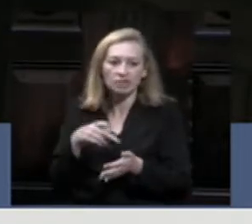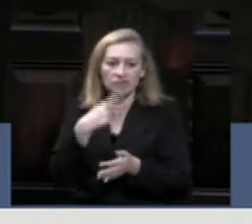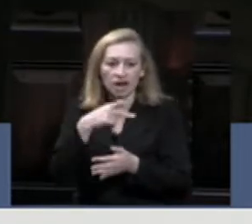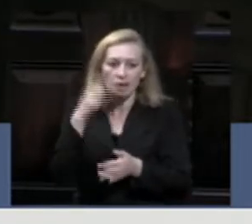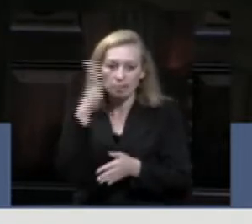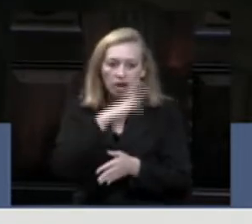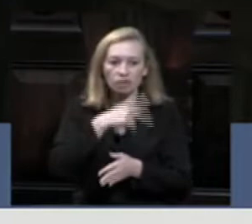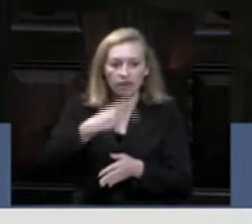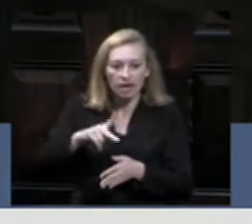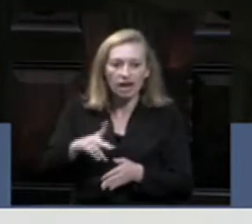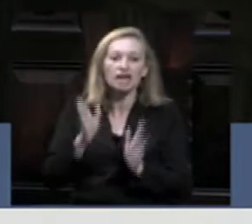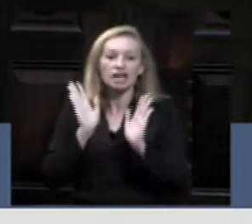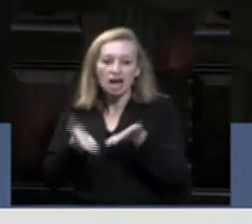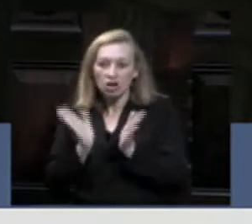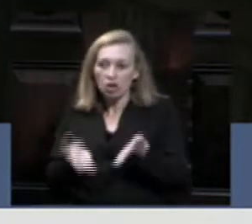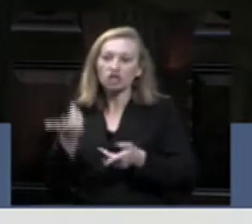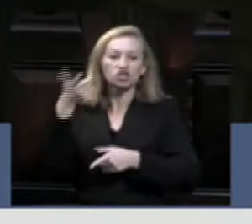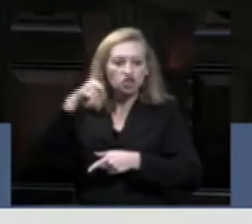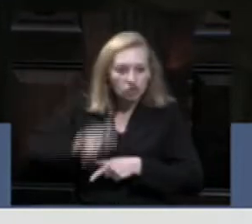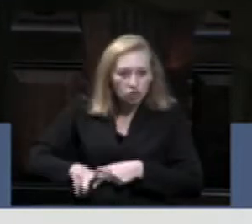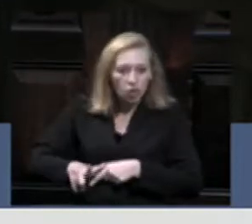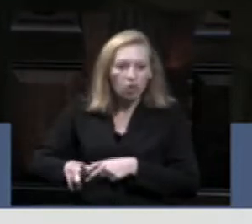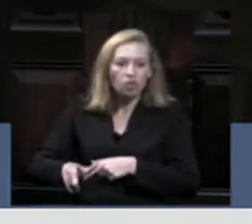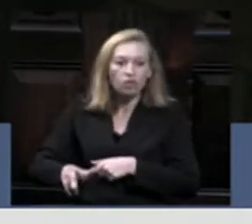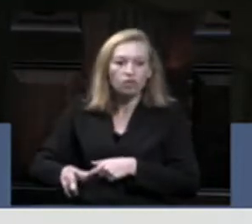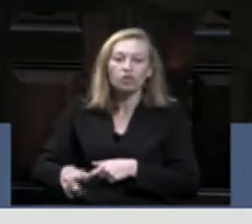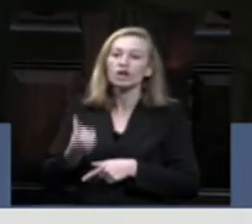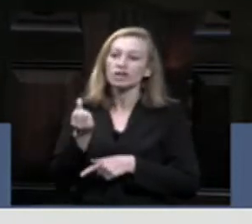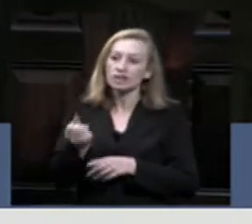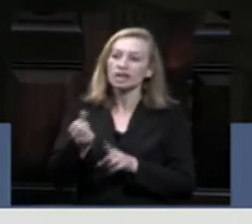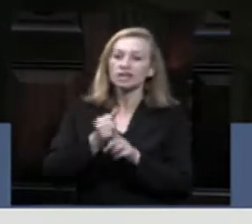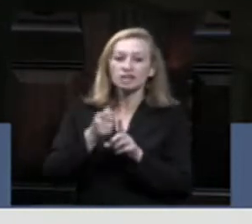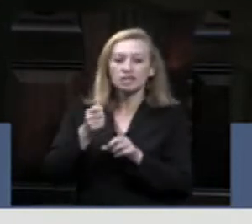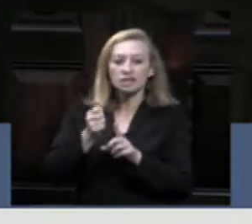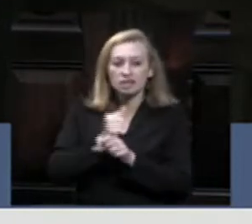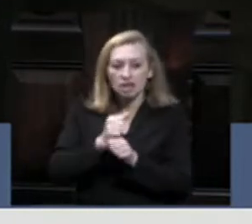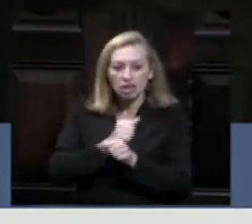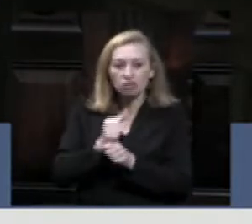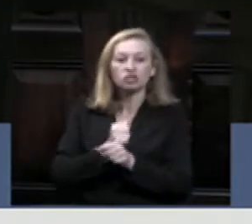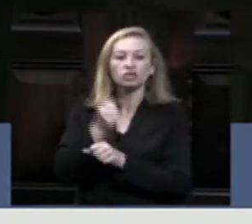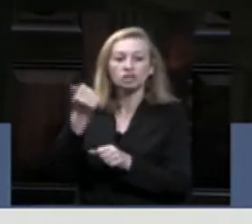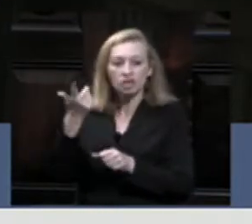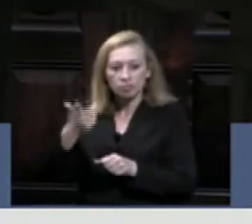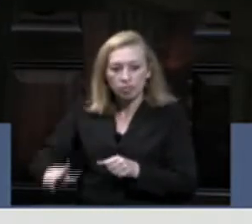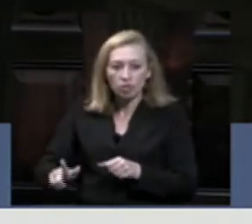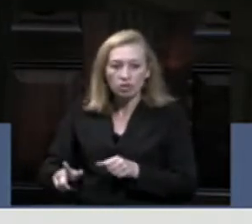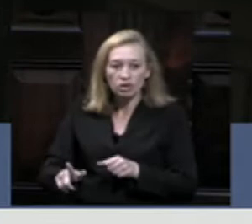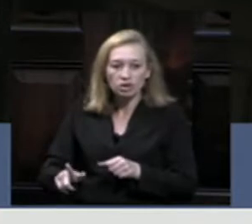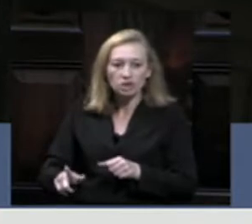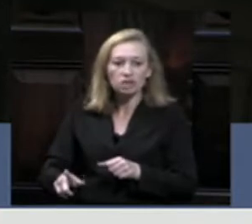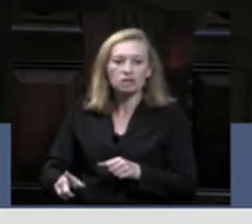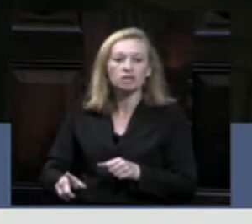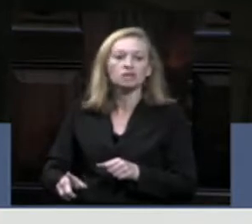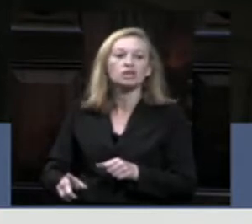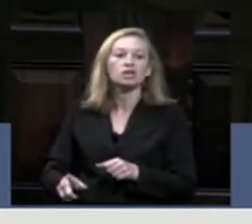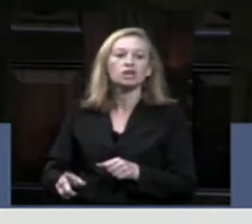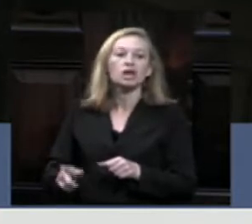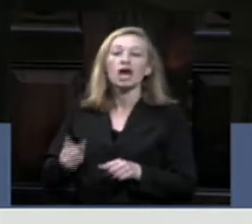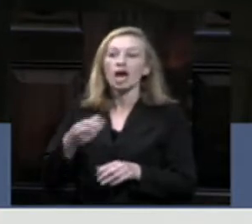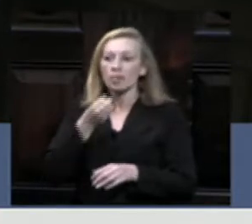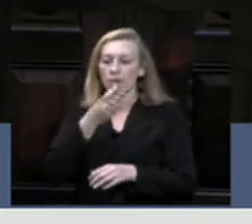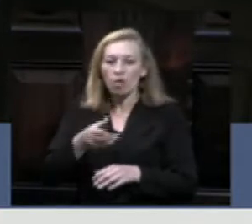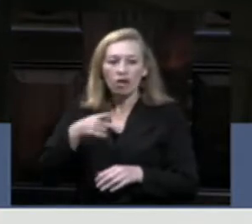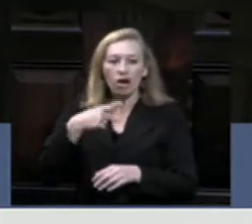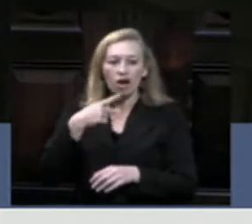agora o Ministério da Educação reabre, 6 anos depois, um processo que ele mesmo tinha arquivado. E é bom lembrar que a professora